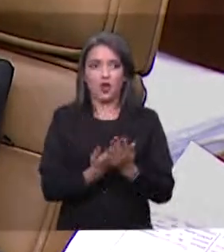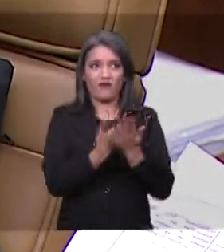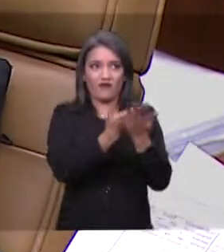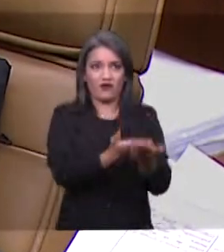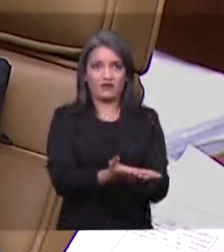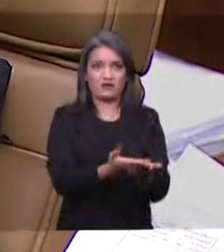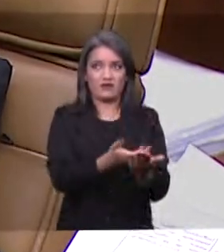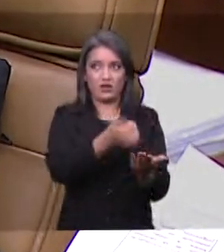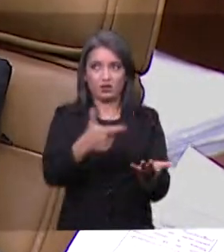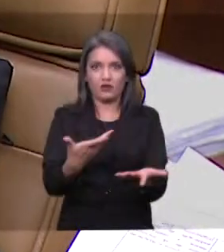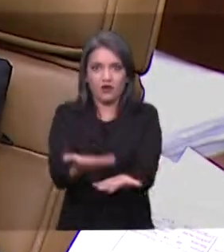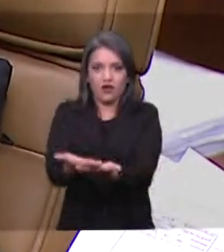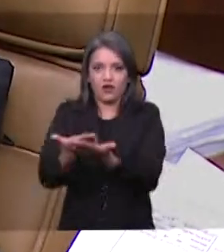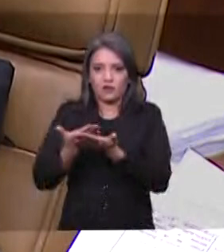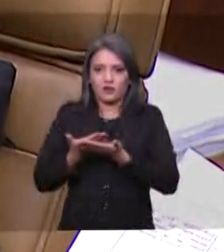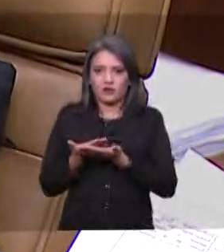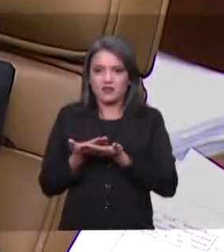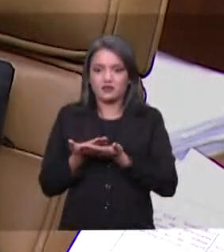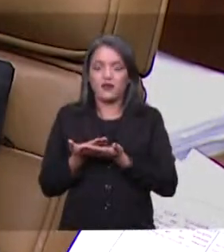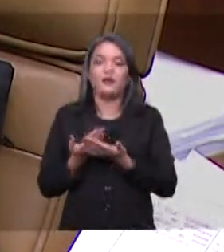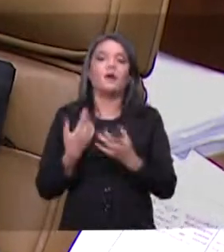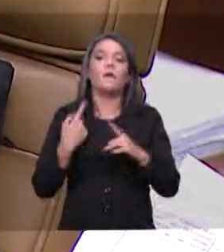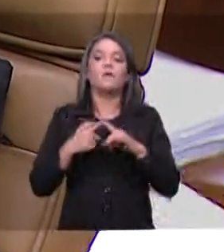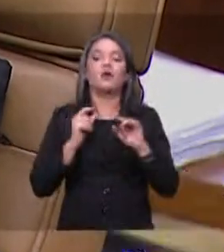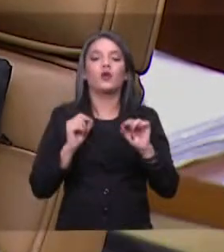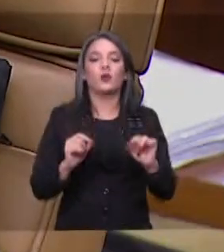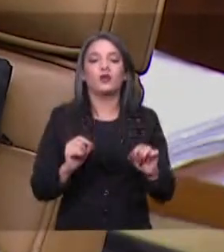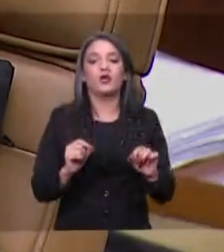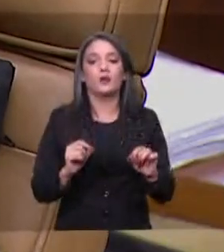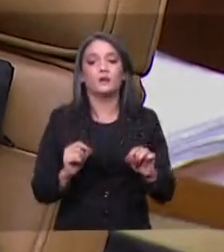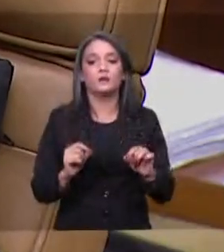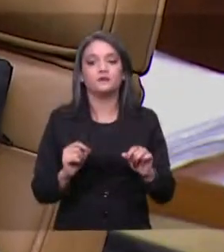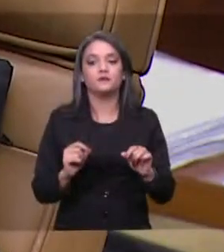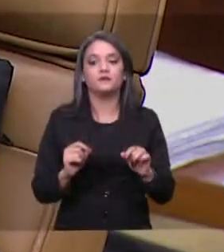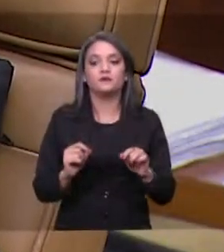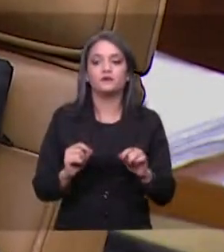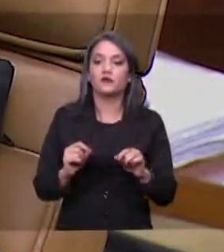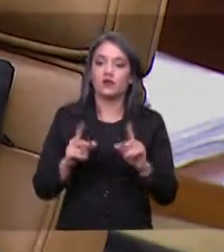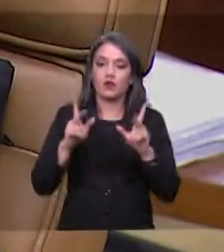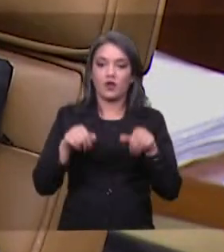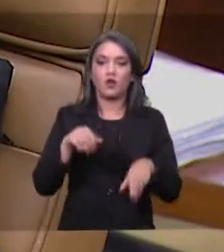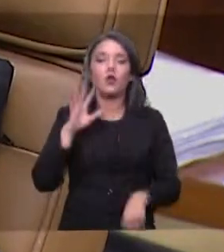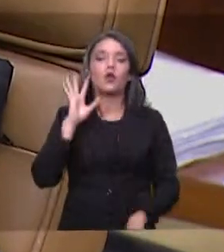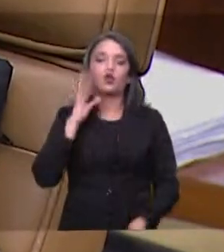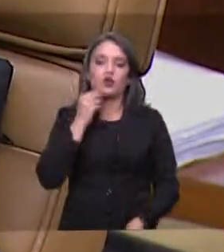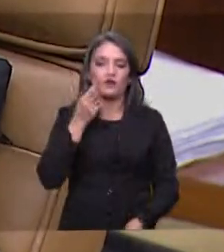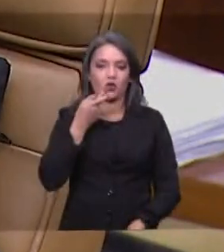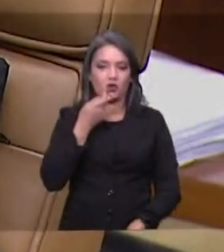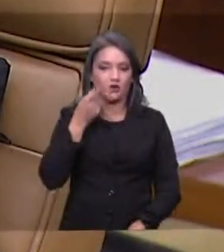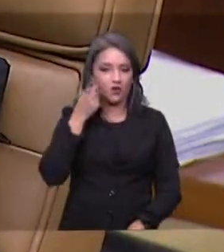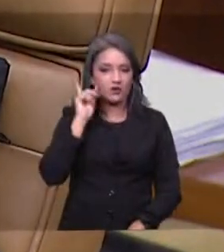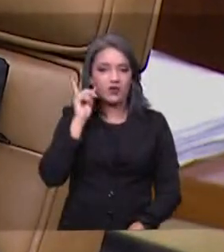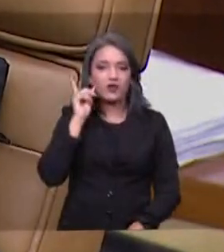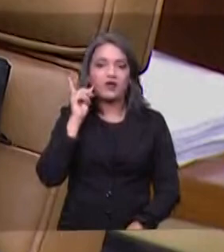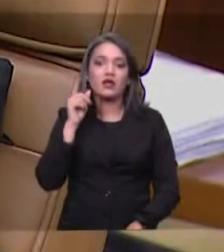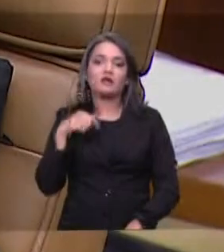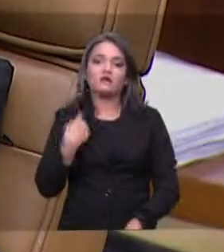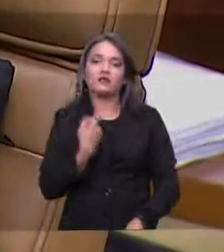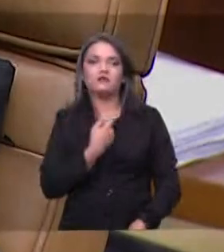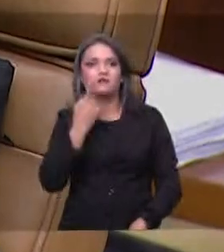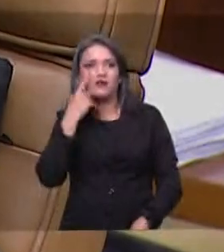a lei. Porque se nós estamos cuidando, como disse ontem o ministro Toffoli, se nós estamos cuidando de